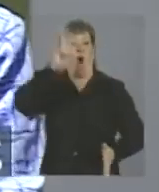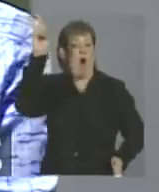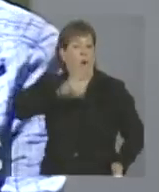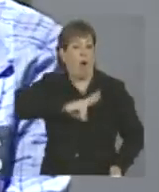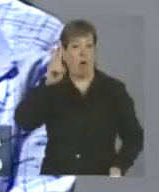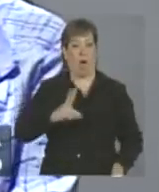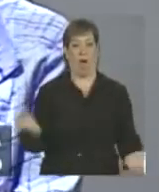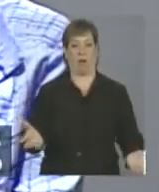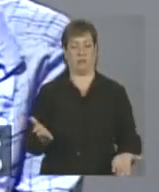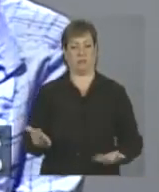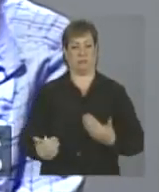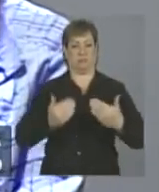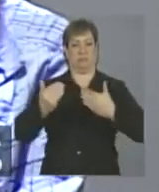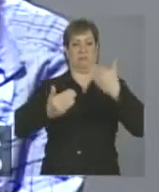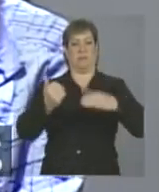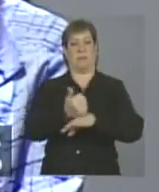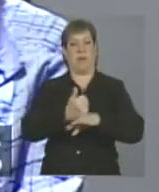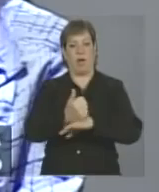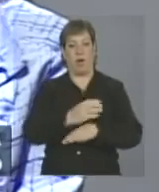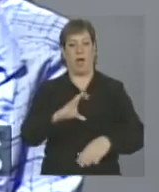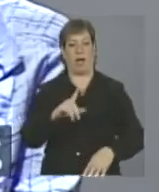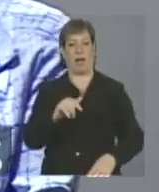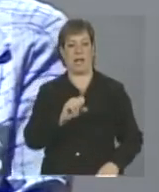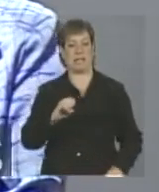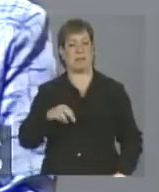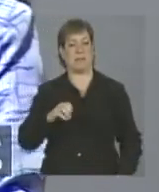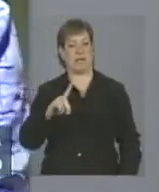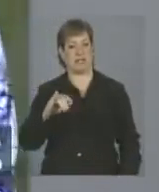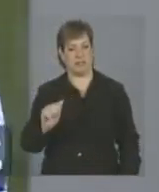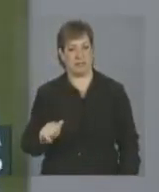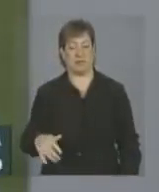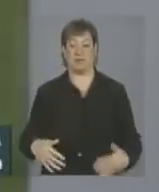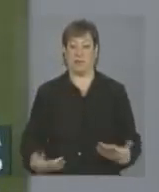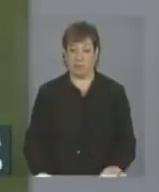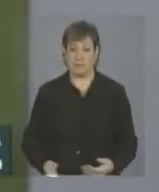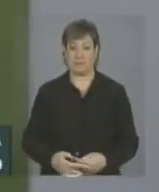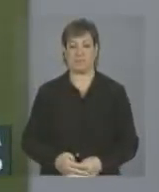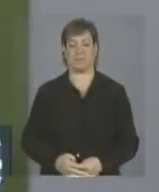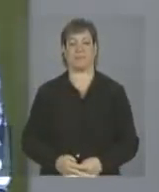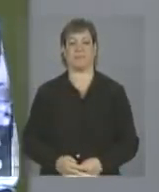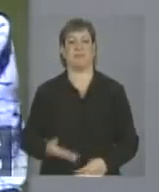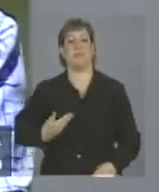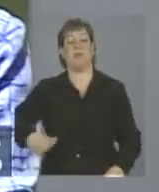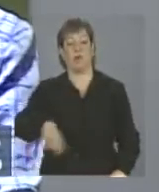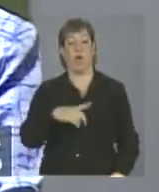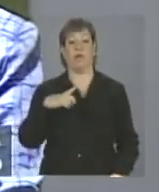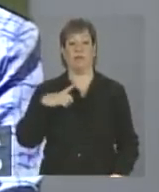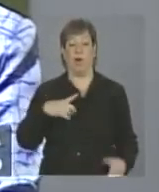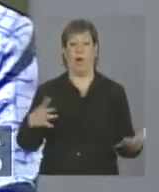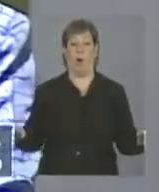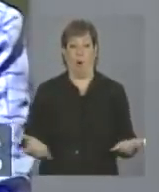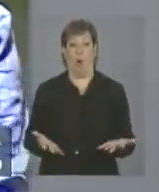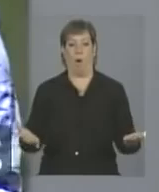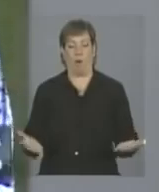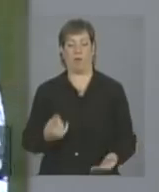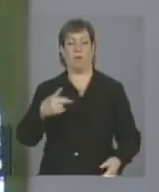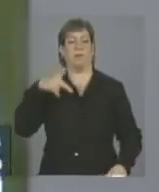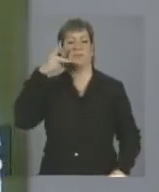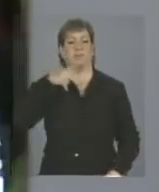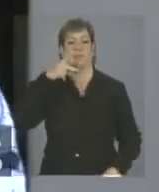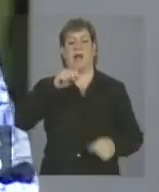e os elevamos à classe média. Além disso, temos hoje uma política